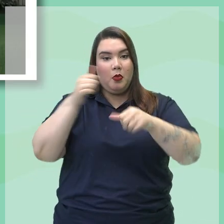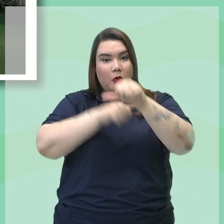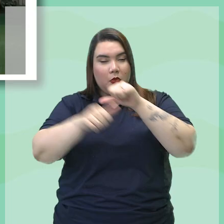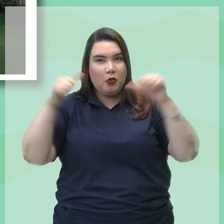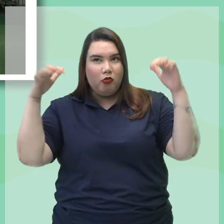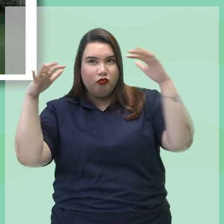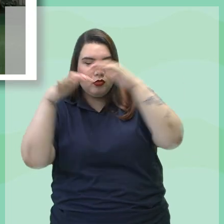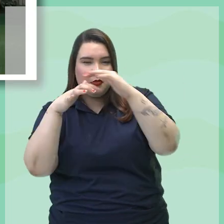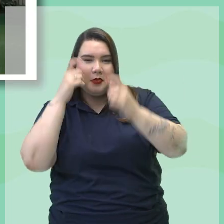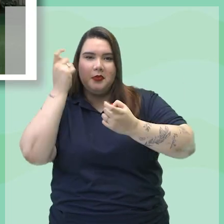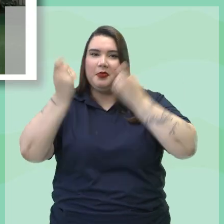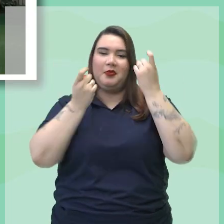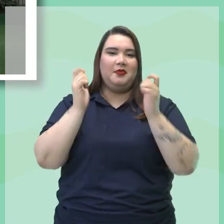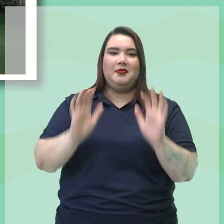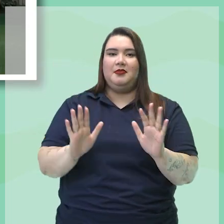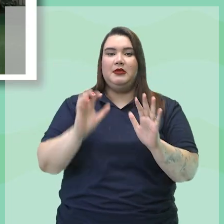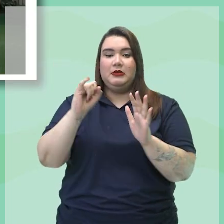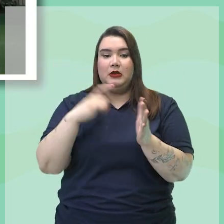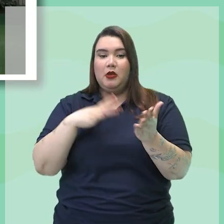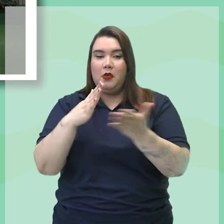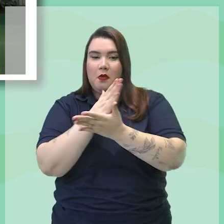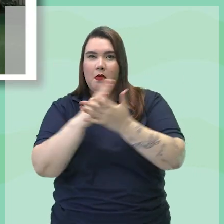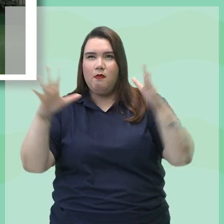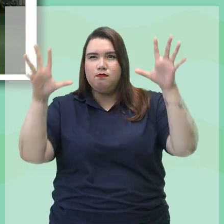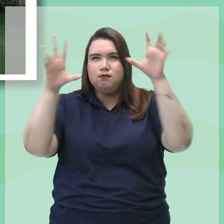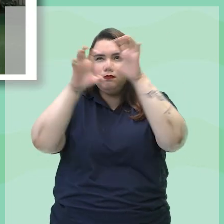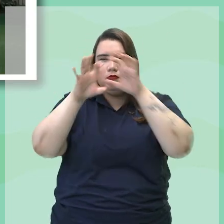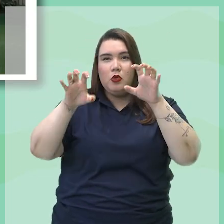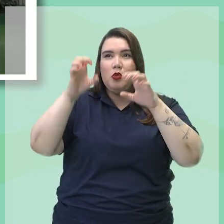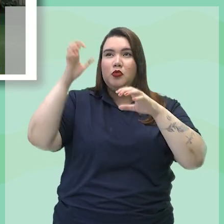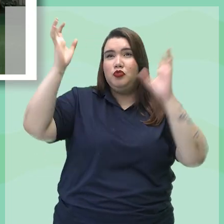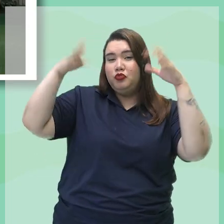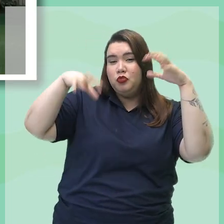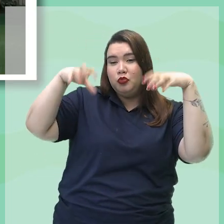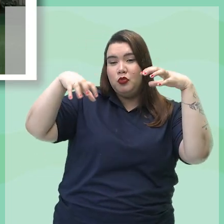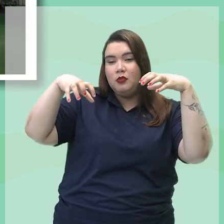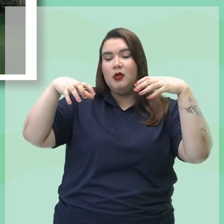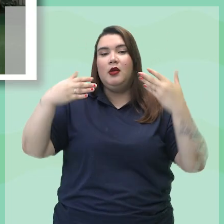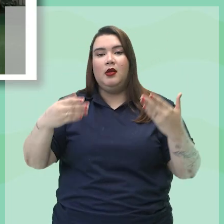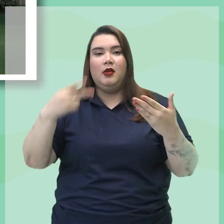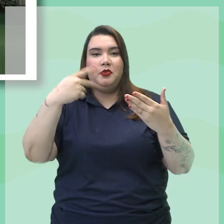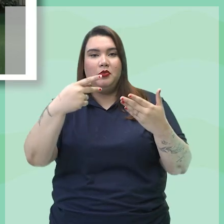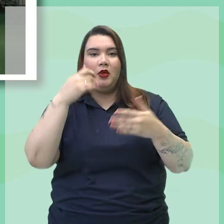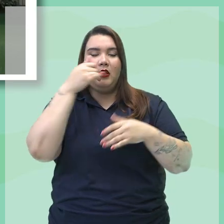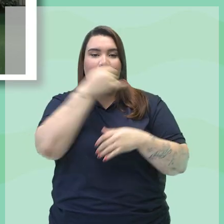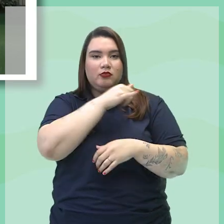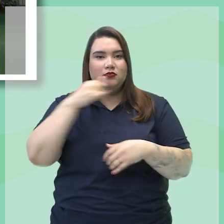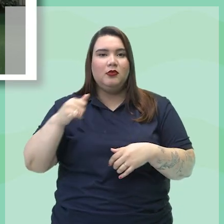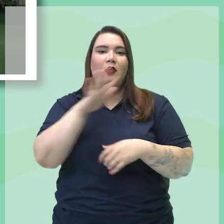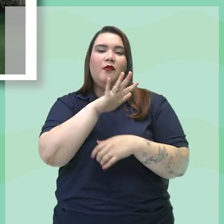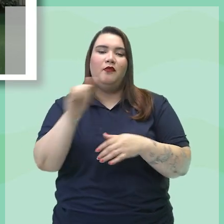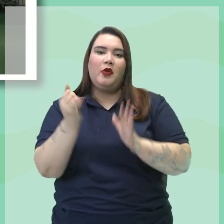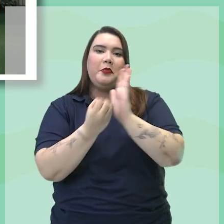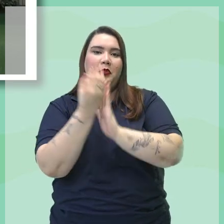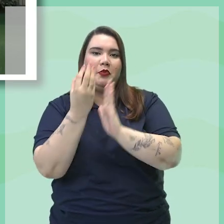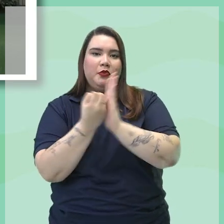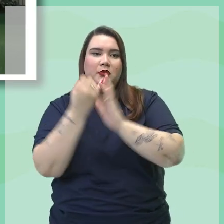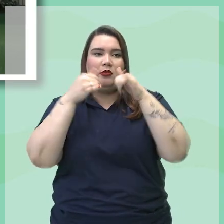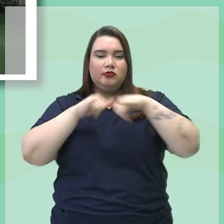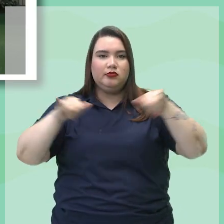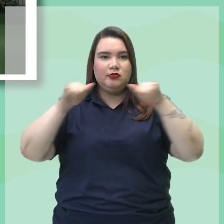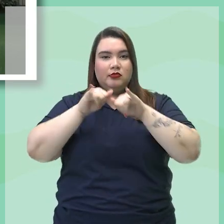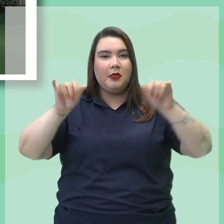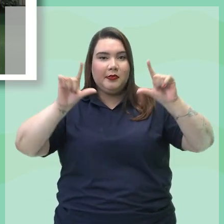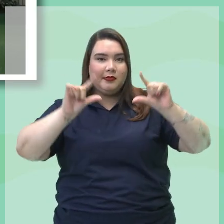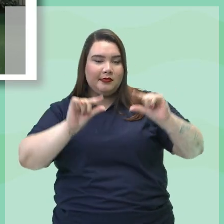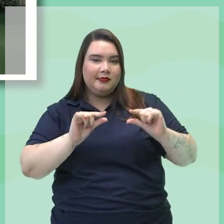mudou? Não se preocupe. Mesmo com algumas nuvens ou em dias chuvosos, o seu gerador continuará produzindo energia solar, mas